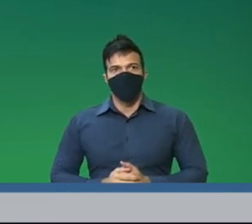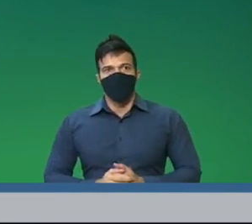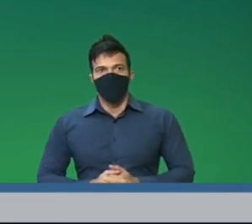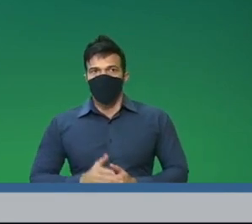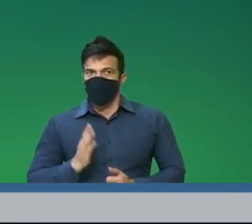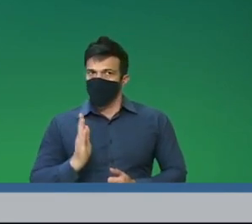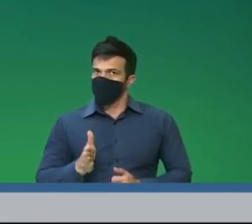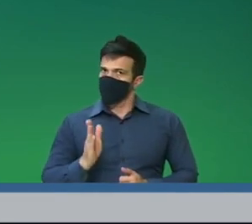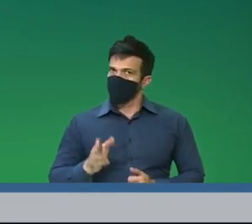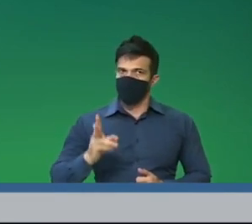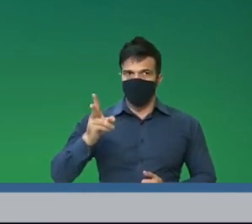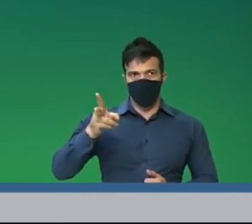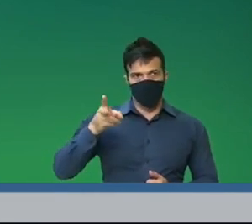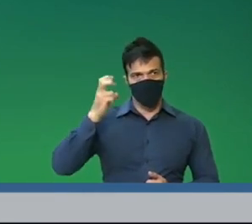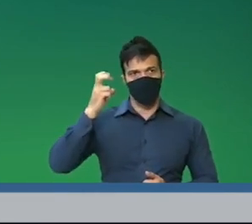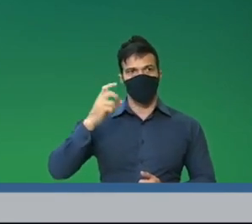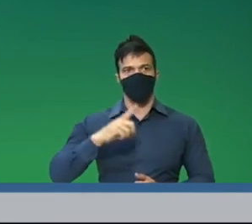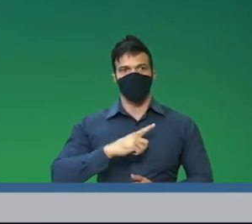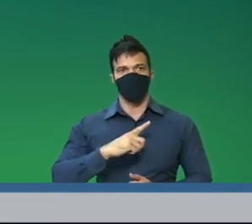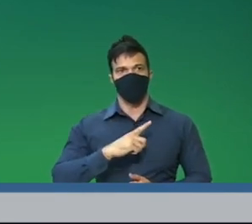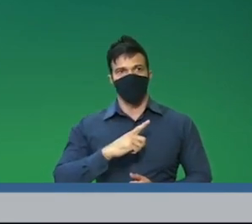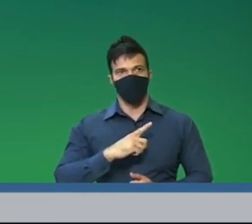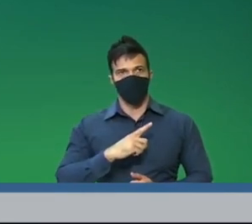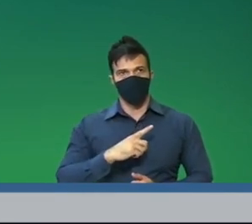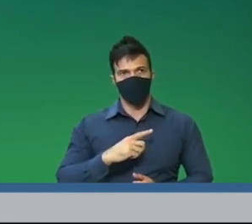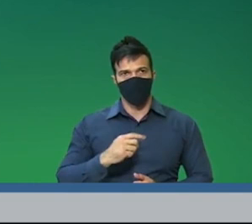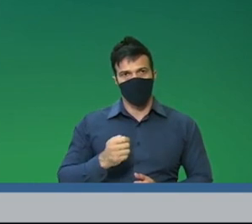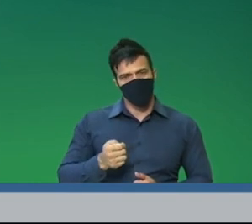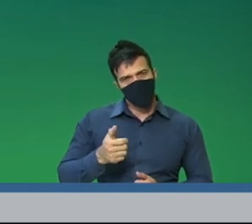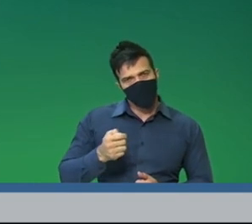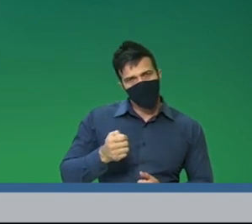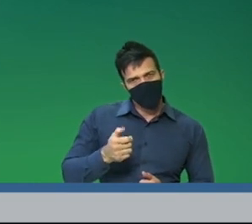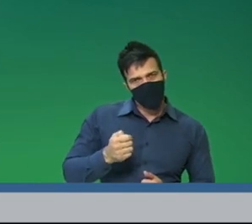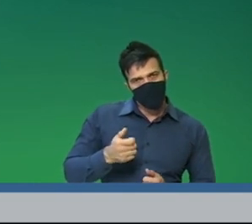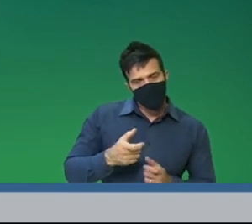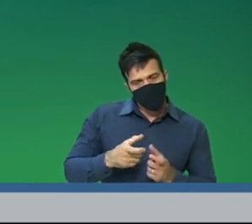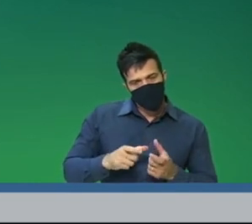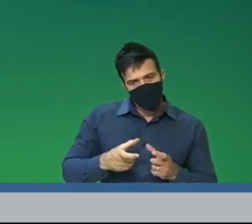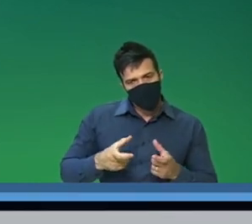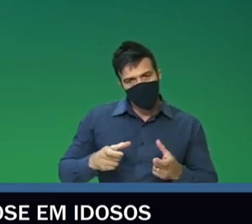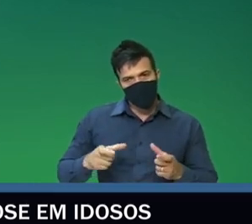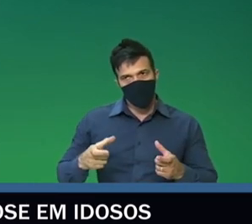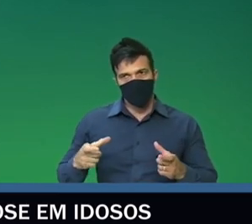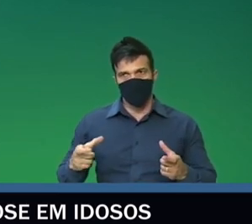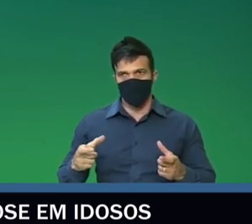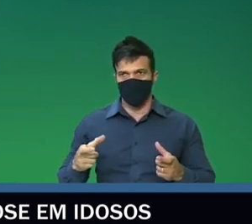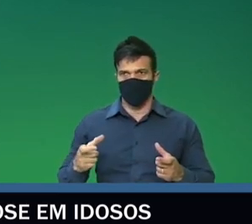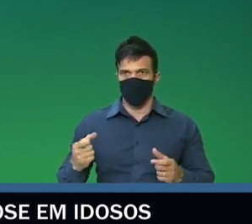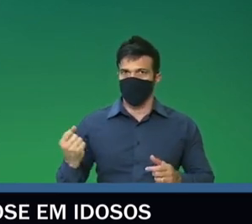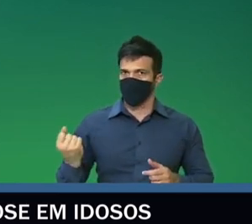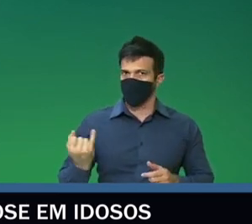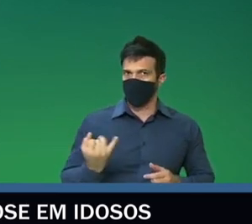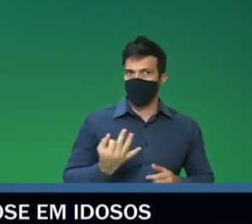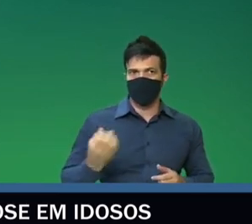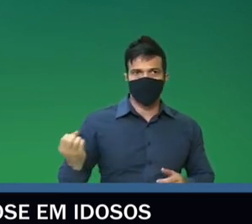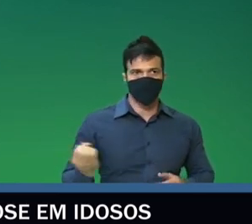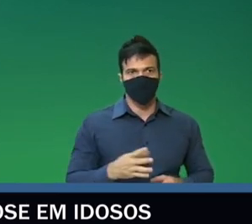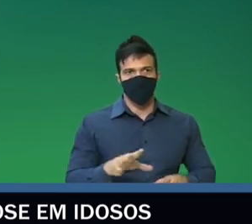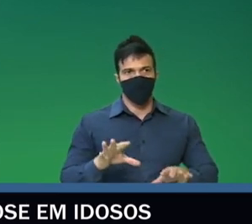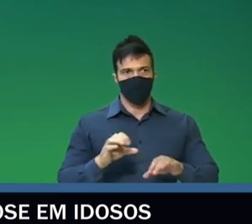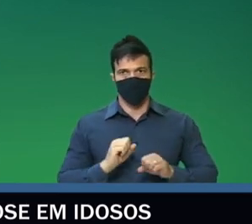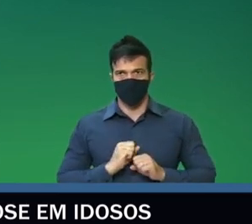que a um aumento muito leve e um indicativo de casos de novos